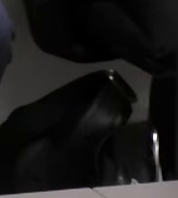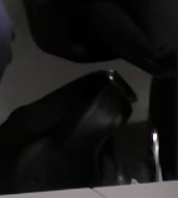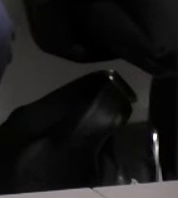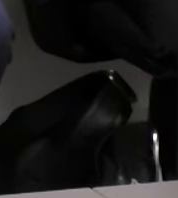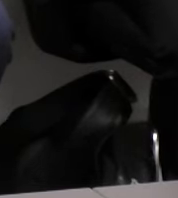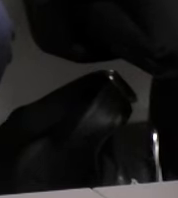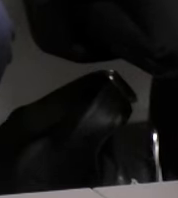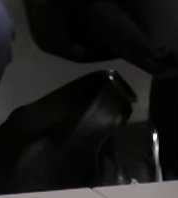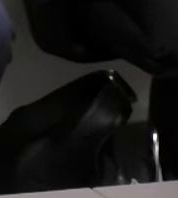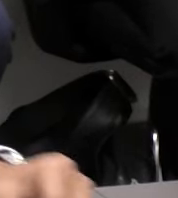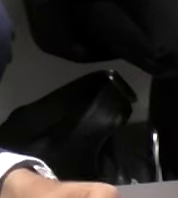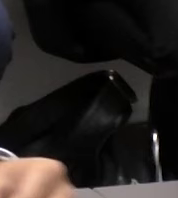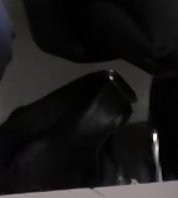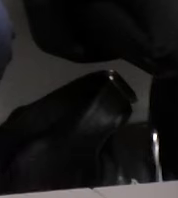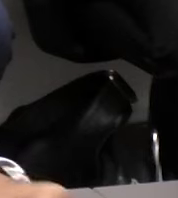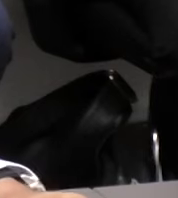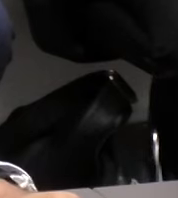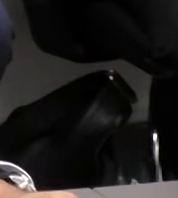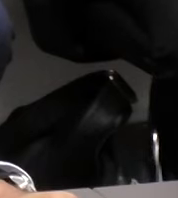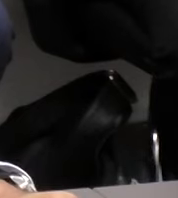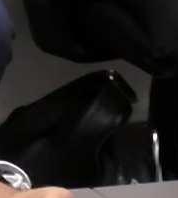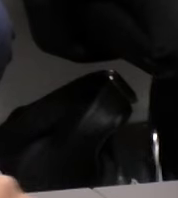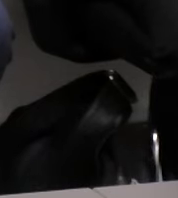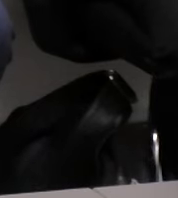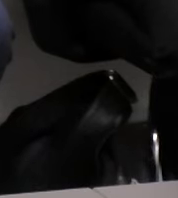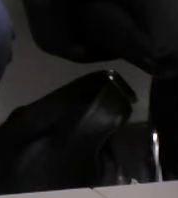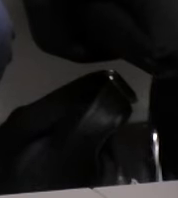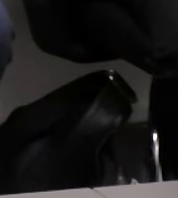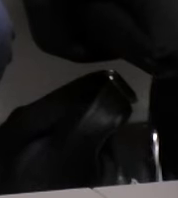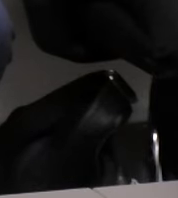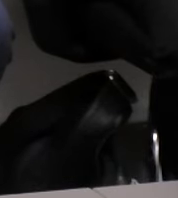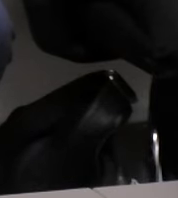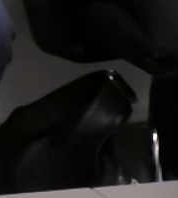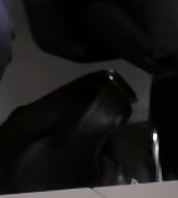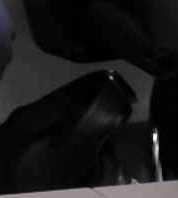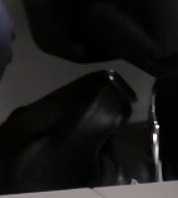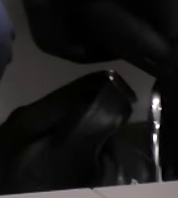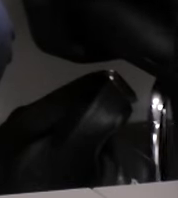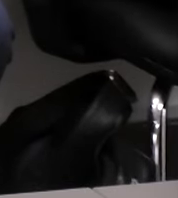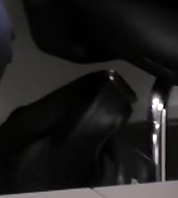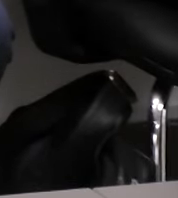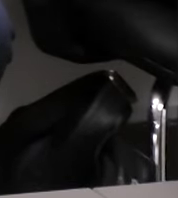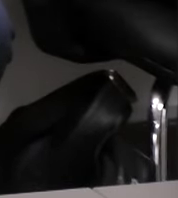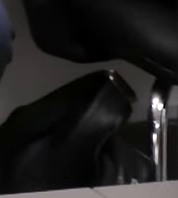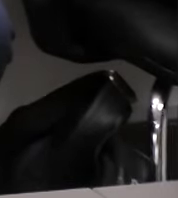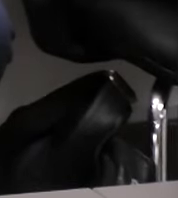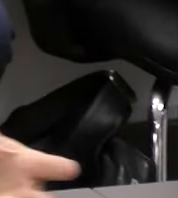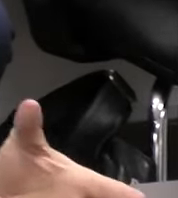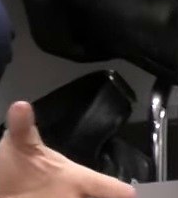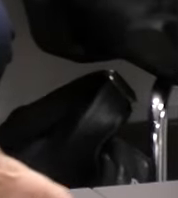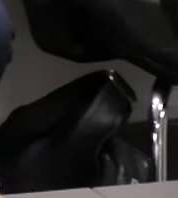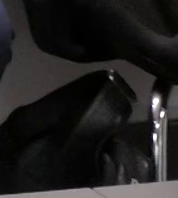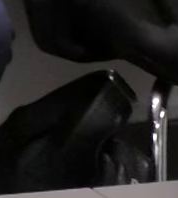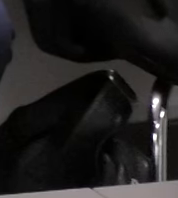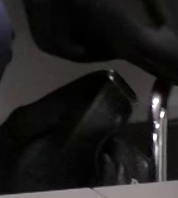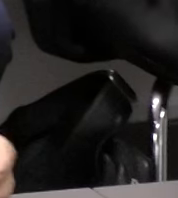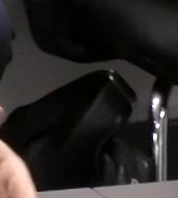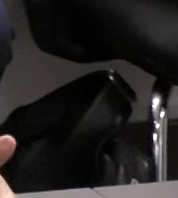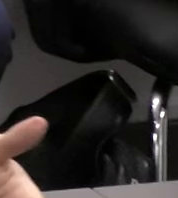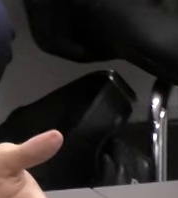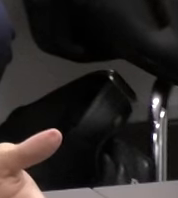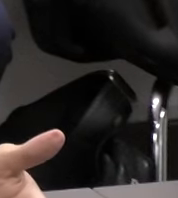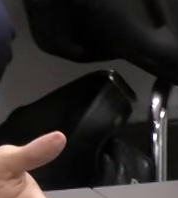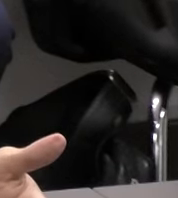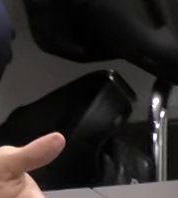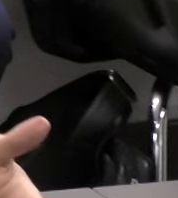eh eu tava querendo falar dessa questão de processo e procedimento que muitas vezes a os órgãos de controle e o controle deonade cont